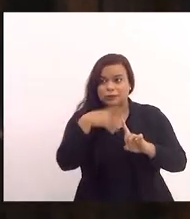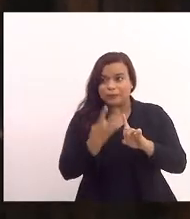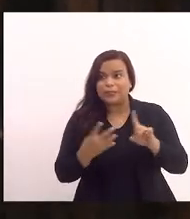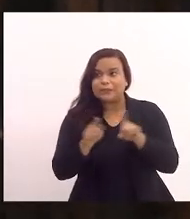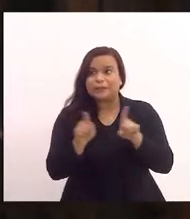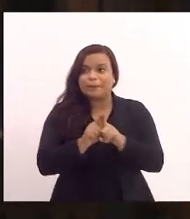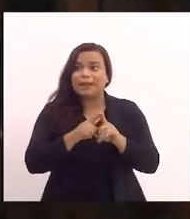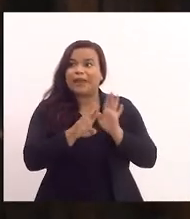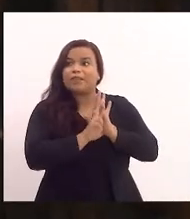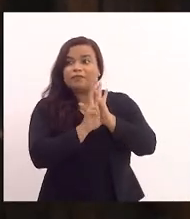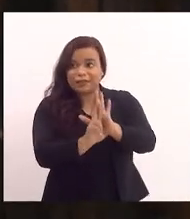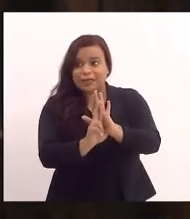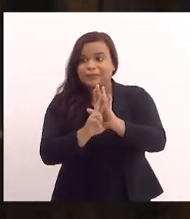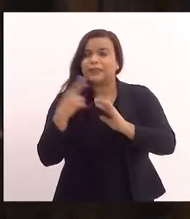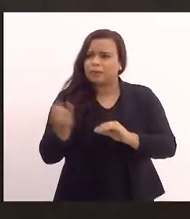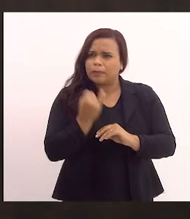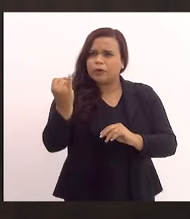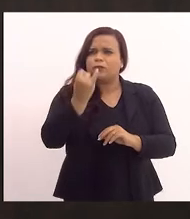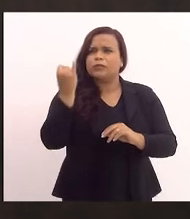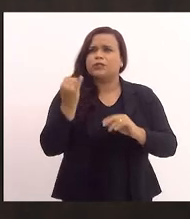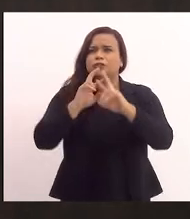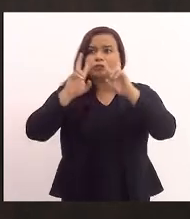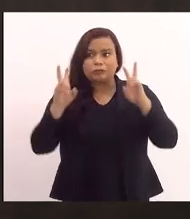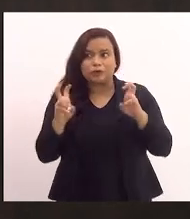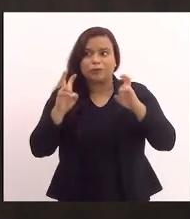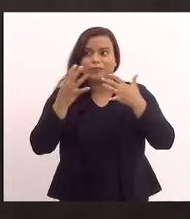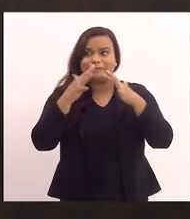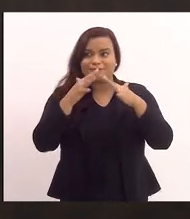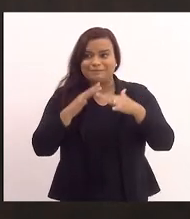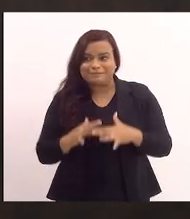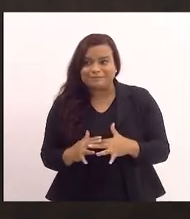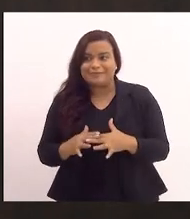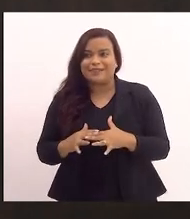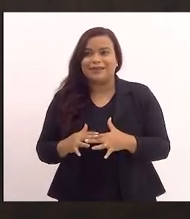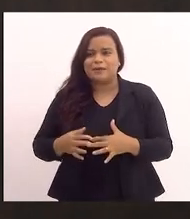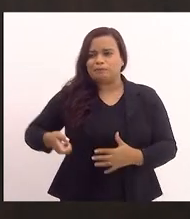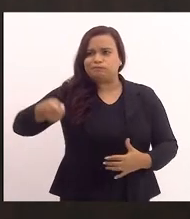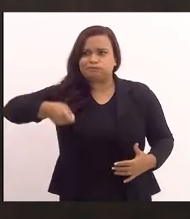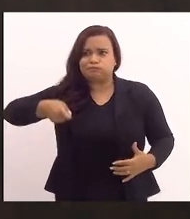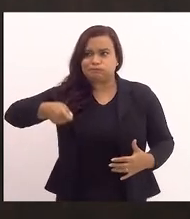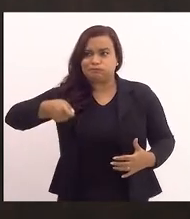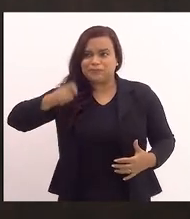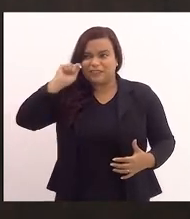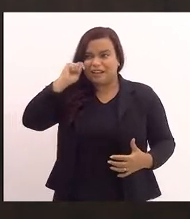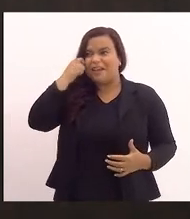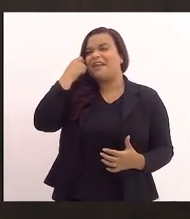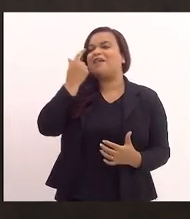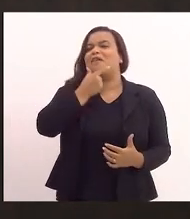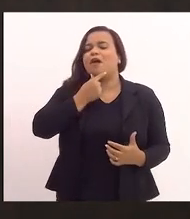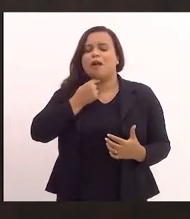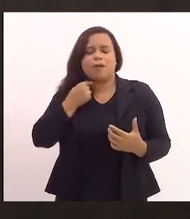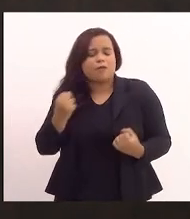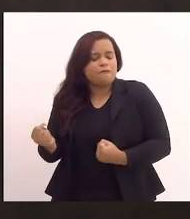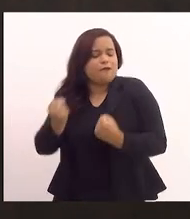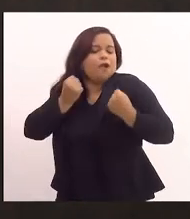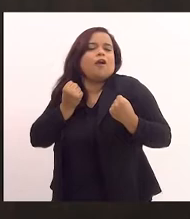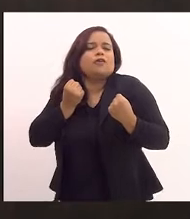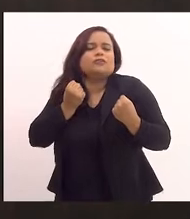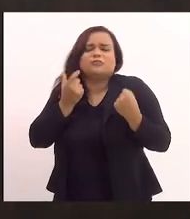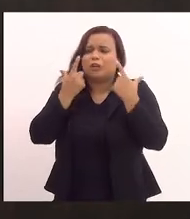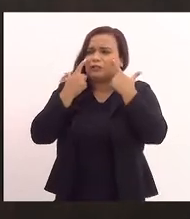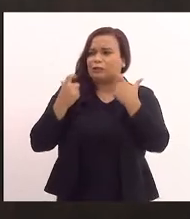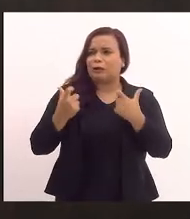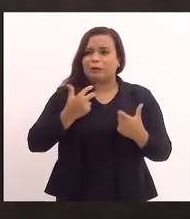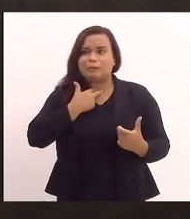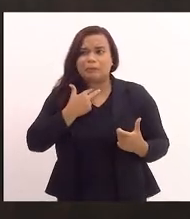referência sobre a desconstrução dessa masculinidade negra, que por vezes é tóxica, por vezes é agonizante,